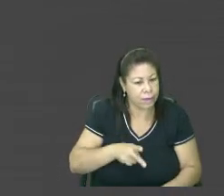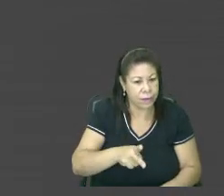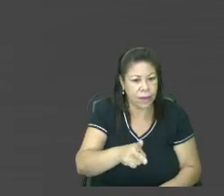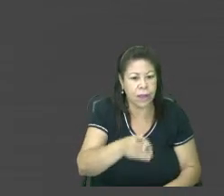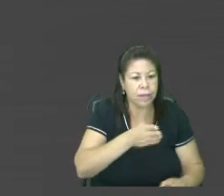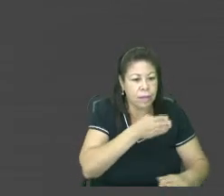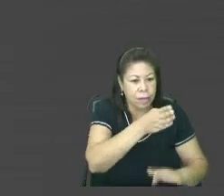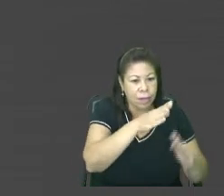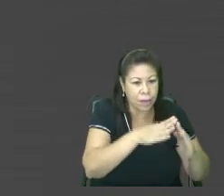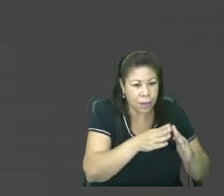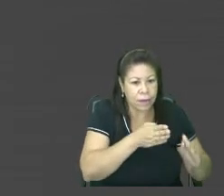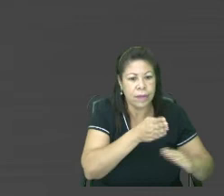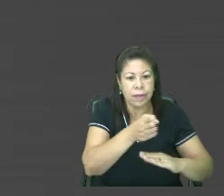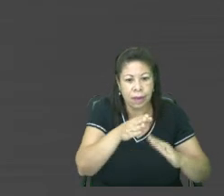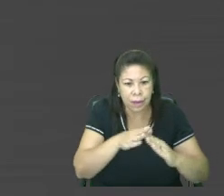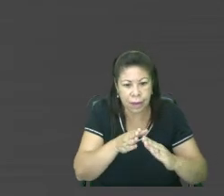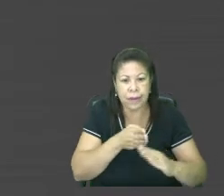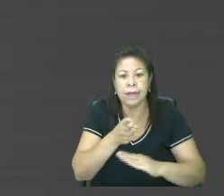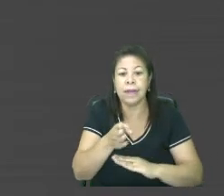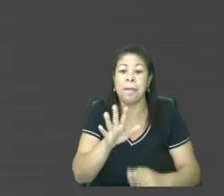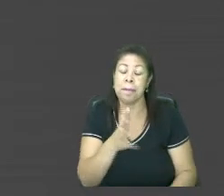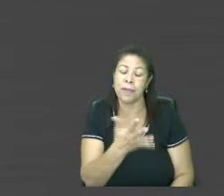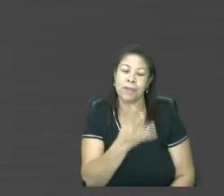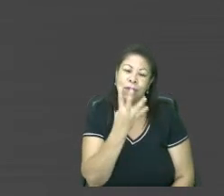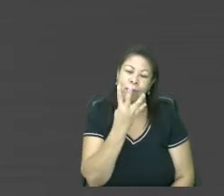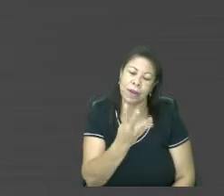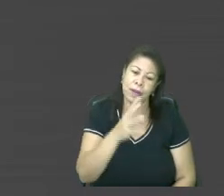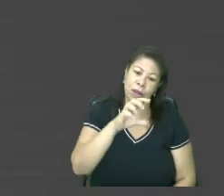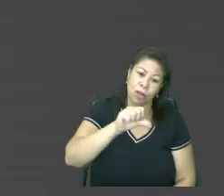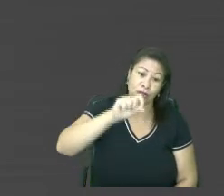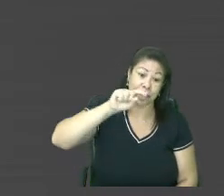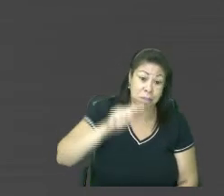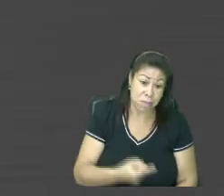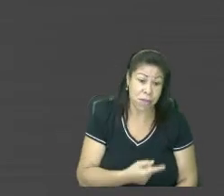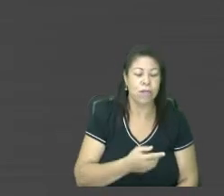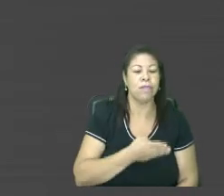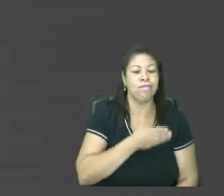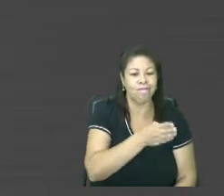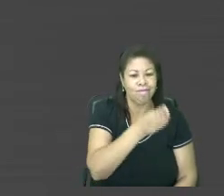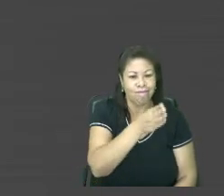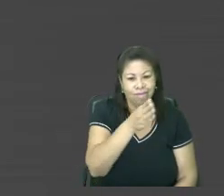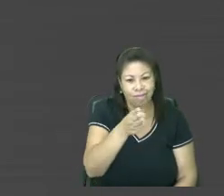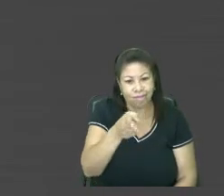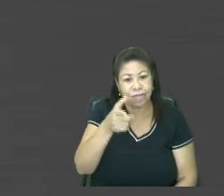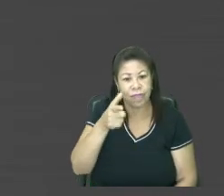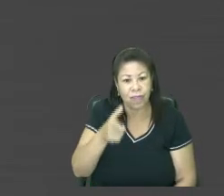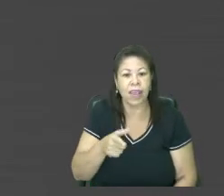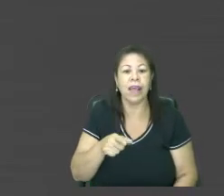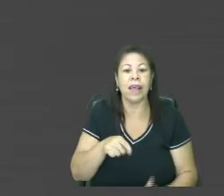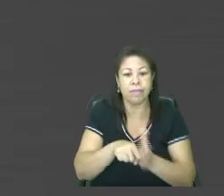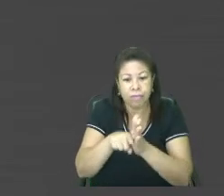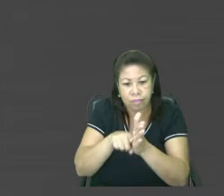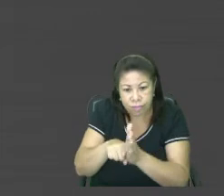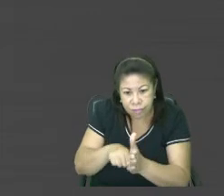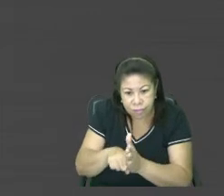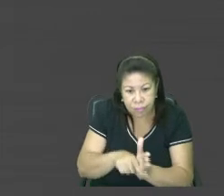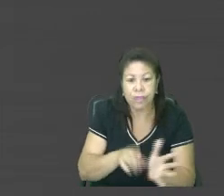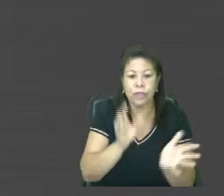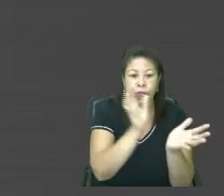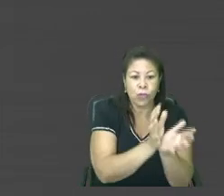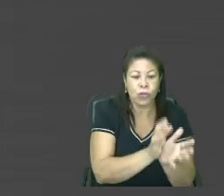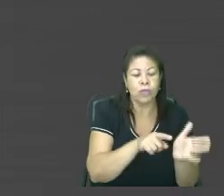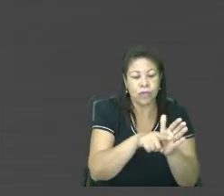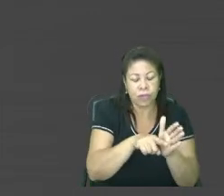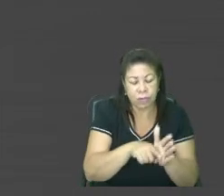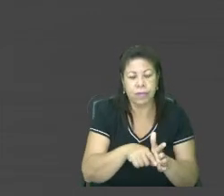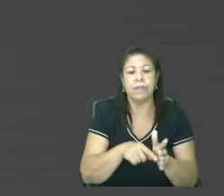mais de 49.000 visitas para casa a casa, mais de 10.000 casas visitadas em mutirão.